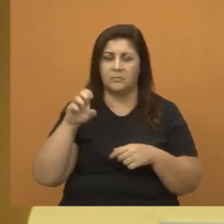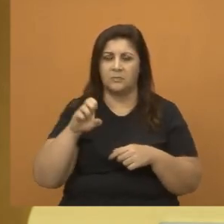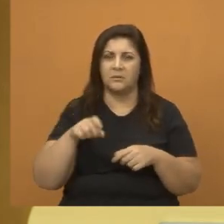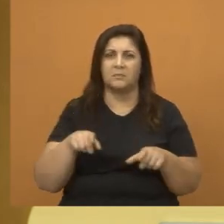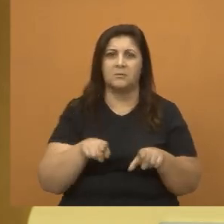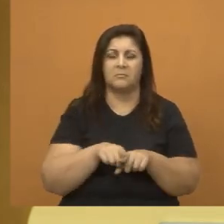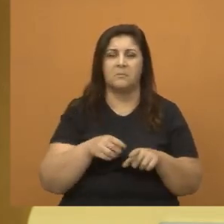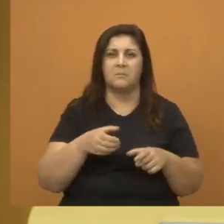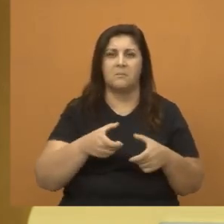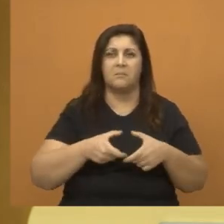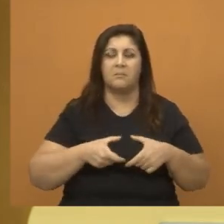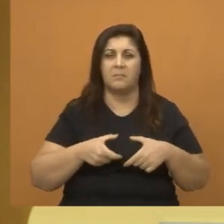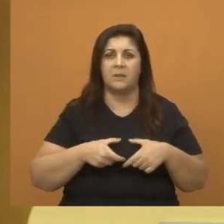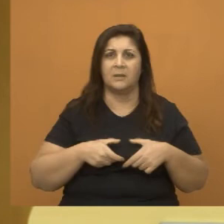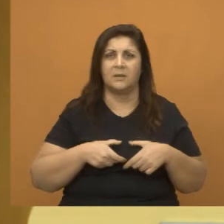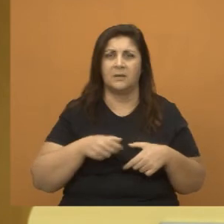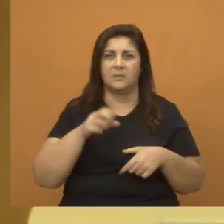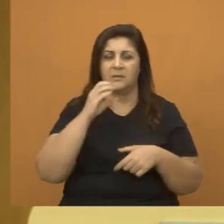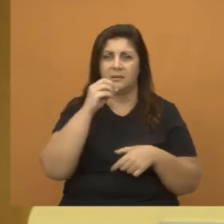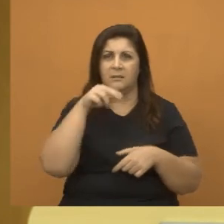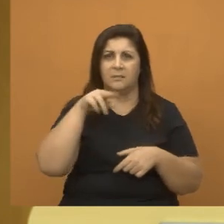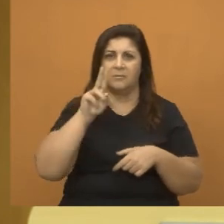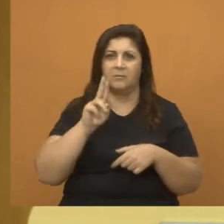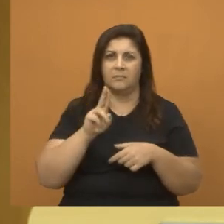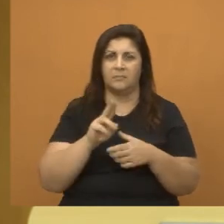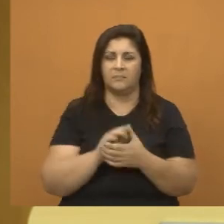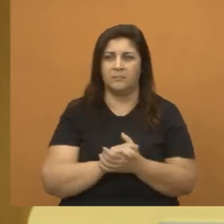medalha do mérito de tiro de guerra